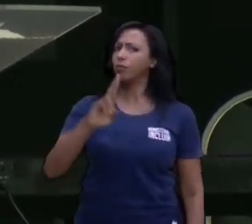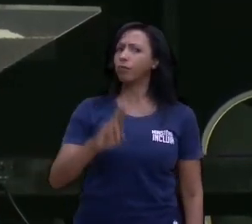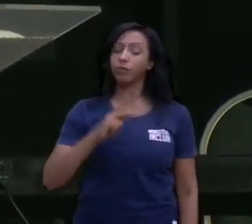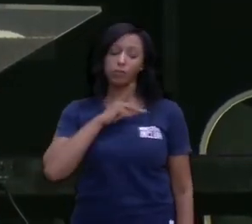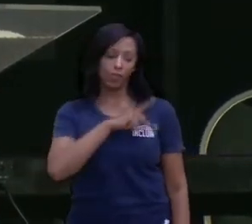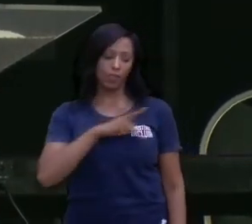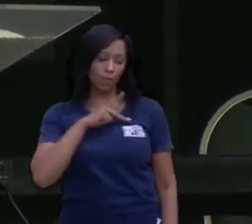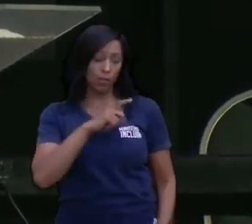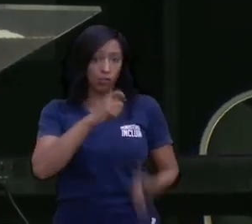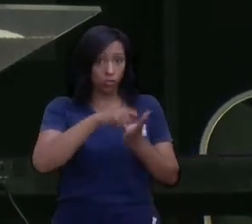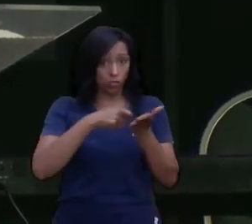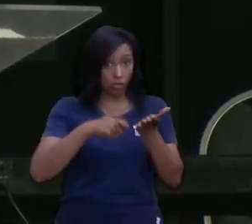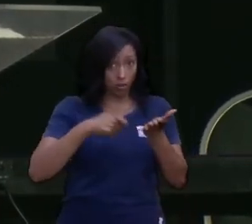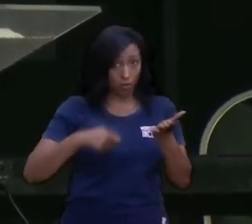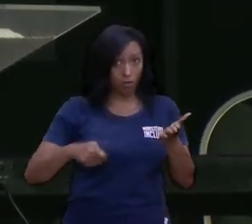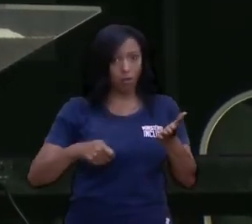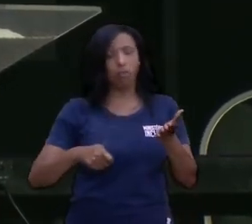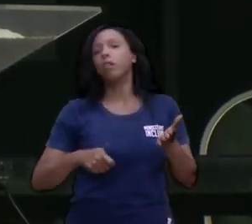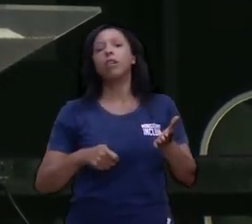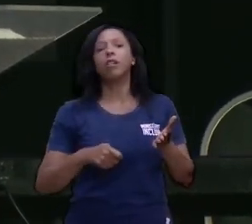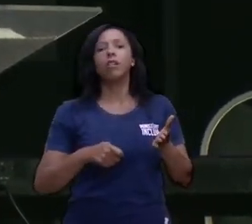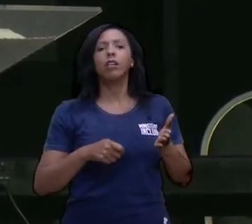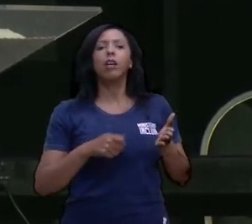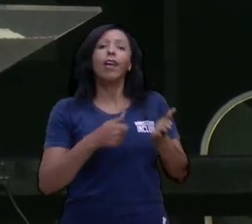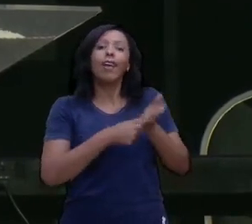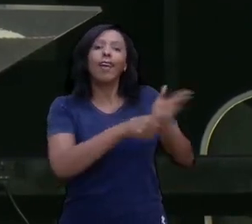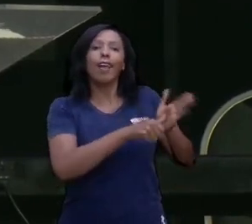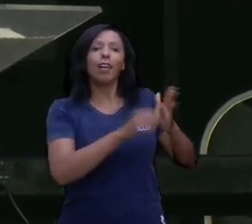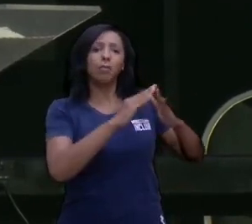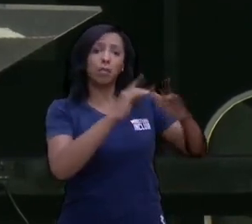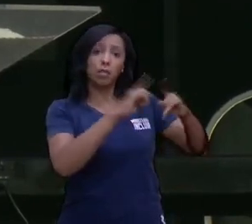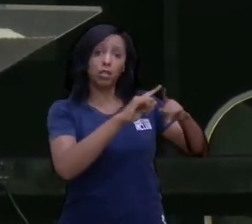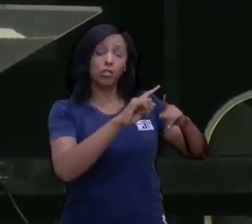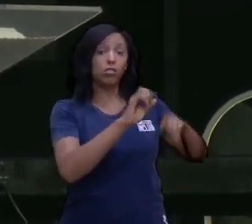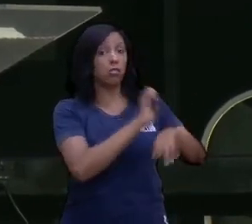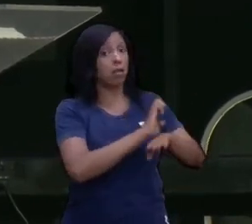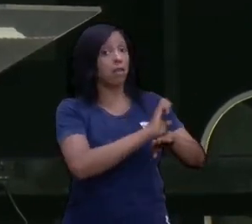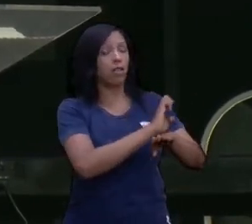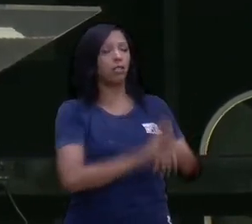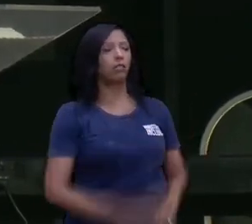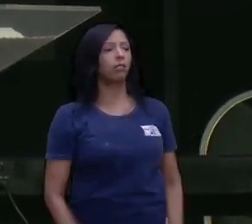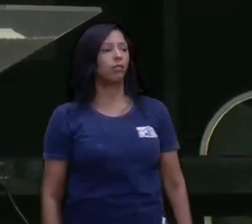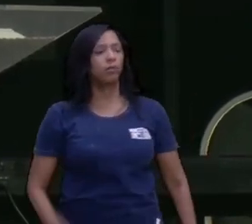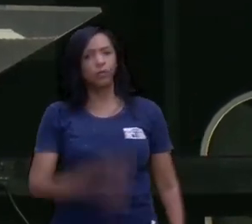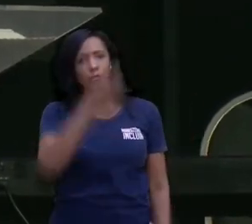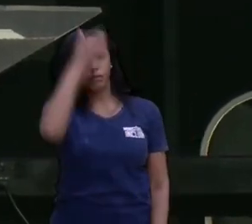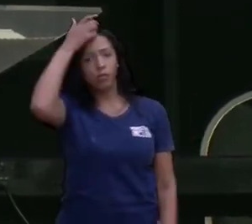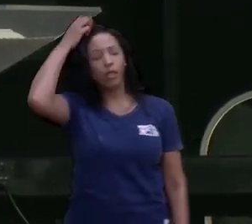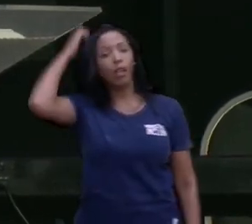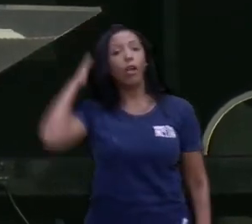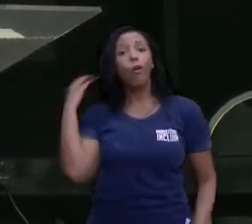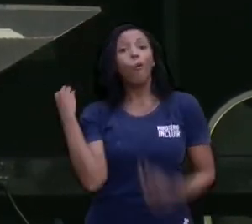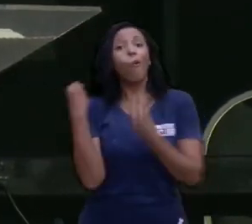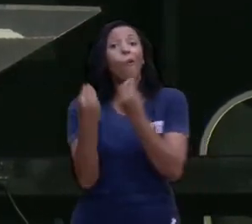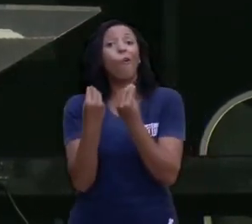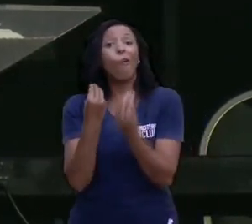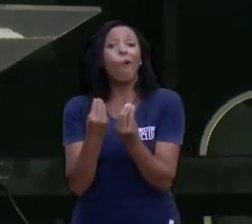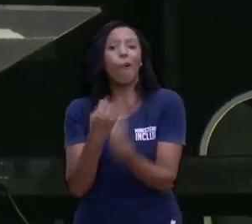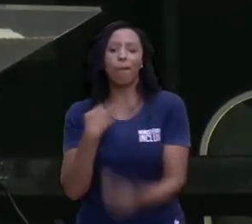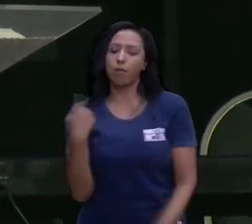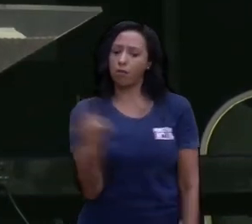Éfeso no capítulo 6 a partir do verso 10 vai responder isso como é que a gente vai resistir ou